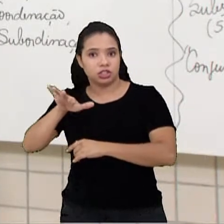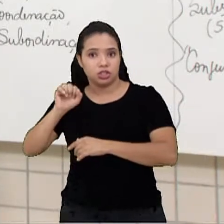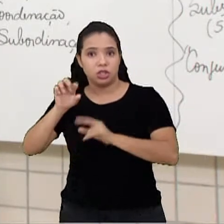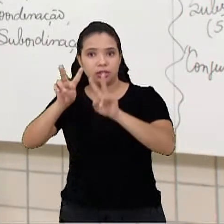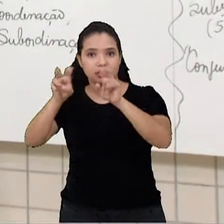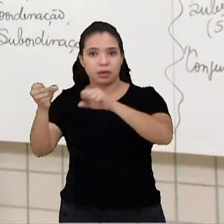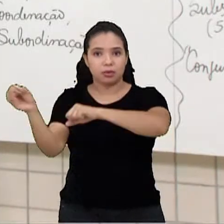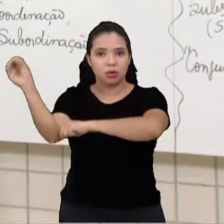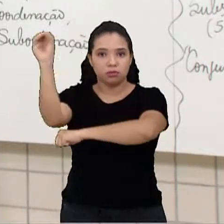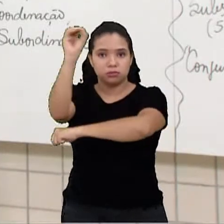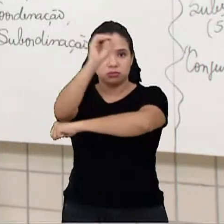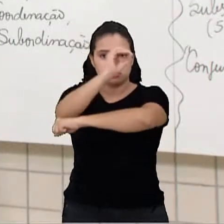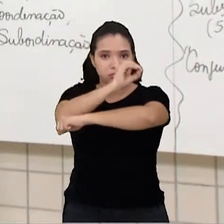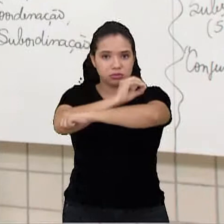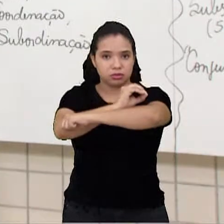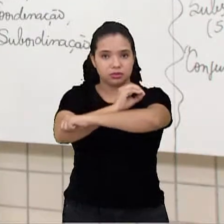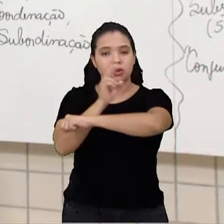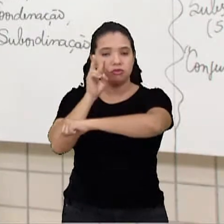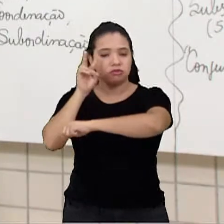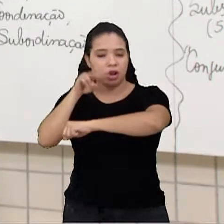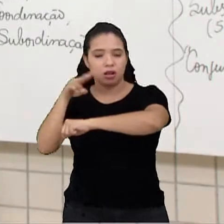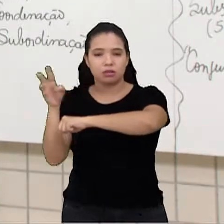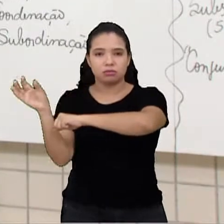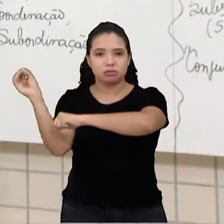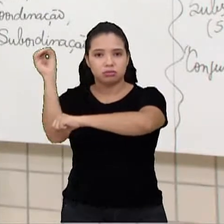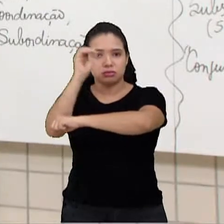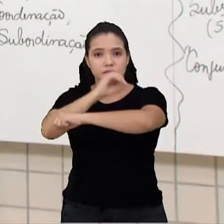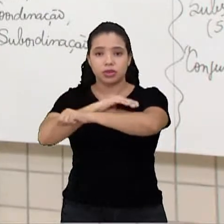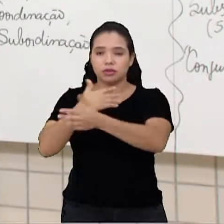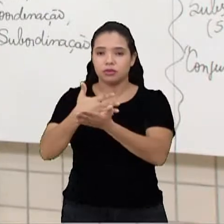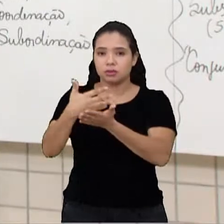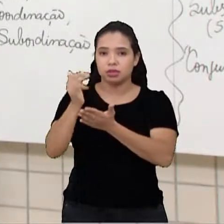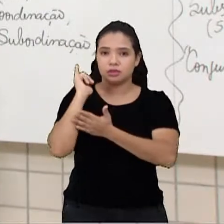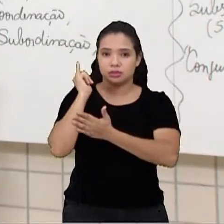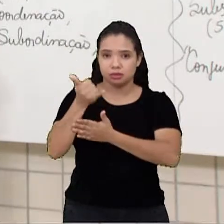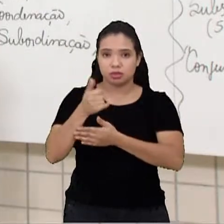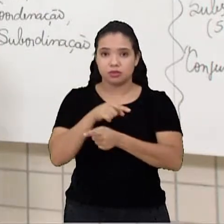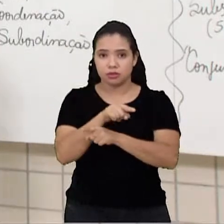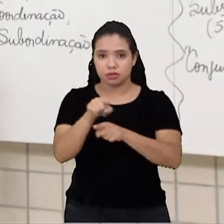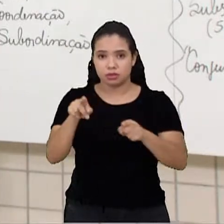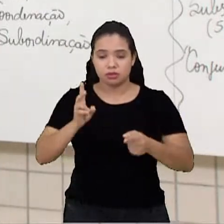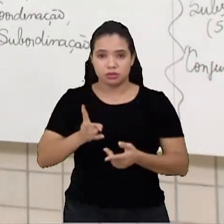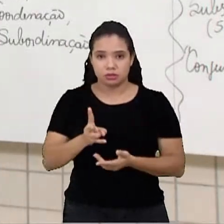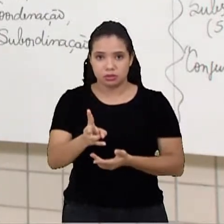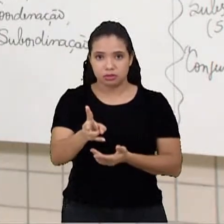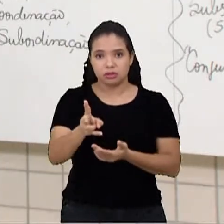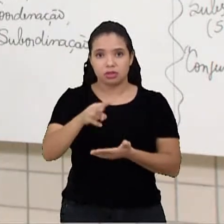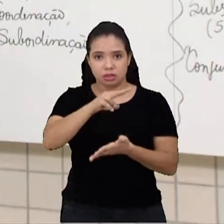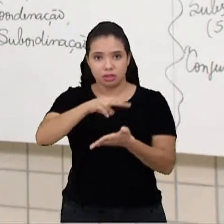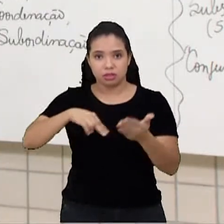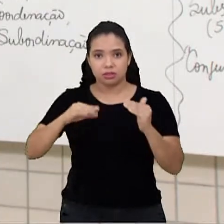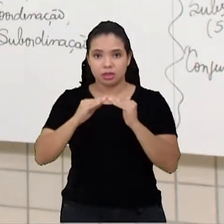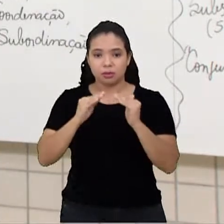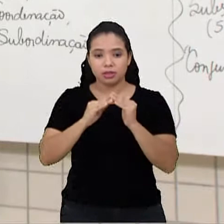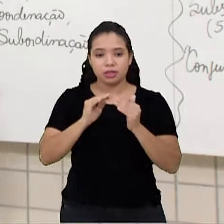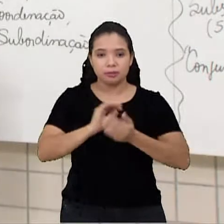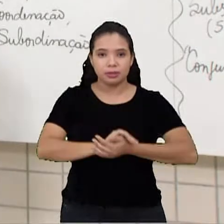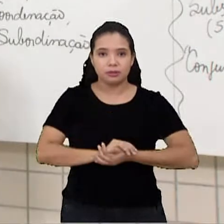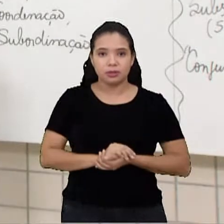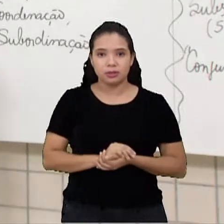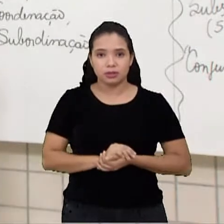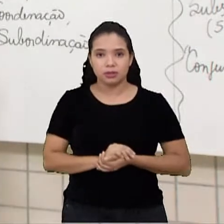Sol. Eu vou iniciar apenas esse conto com vocês e vocês vão continuar lendo em casa, tá